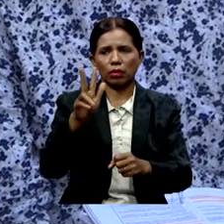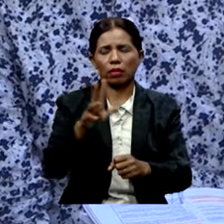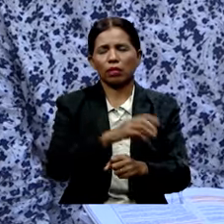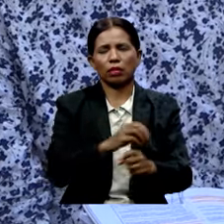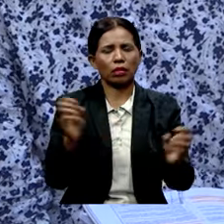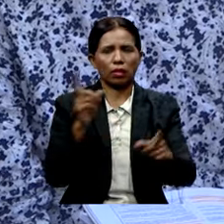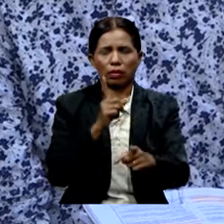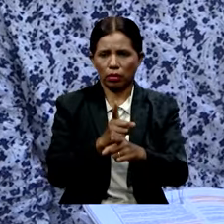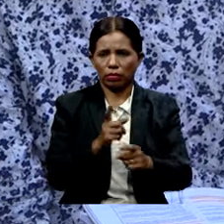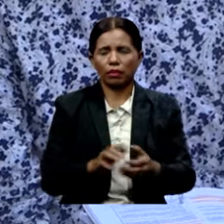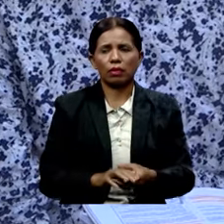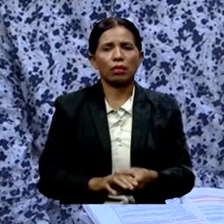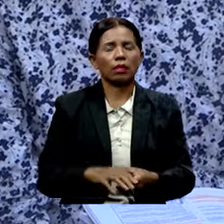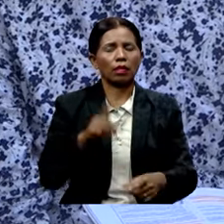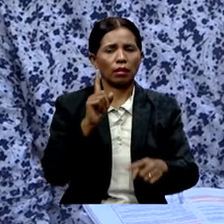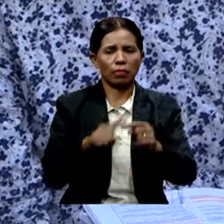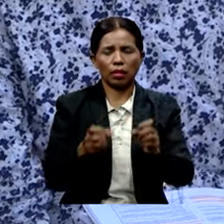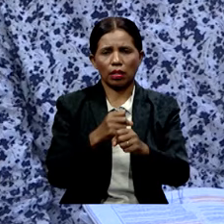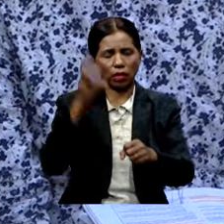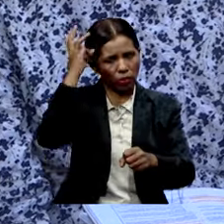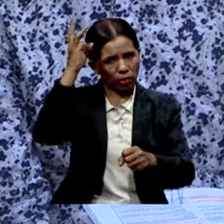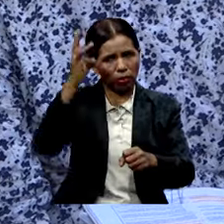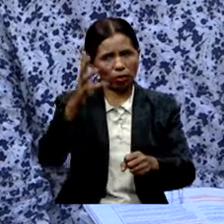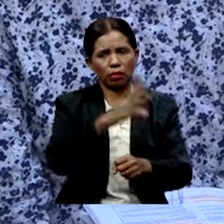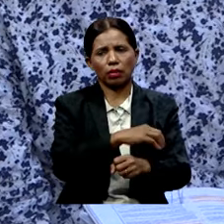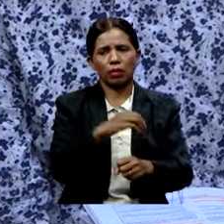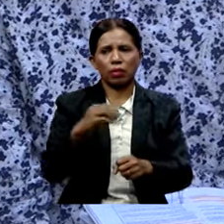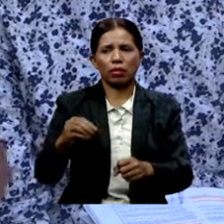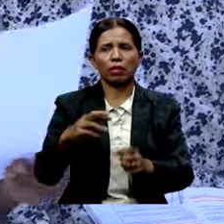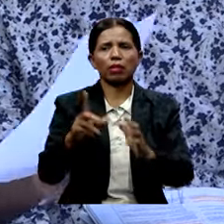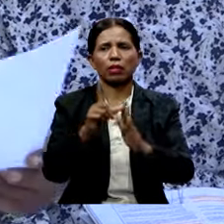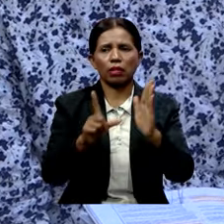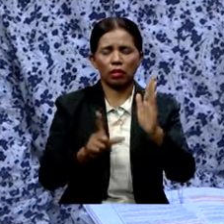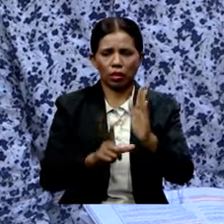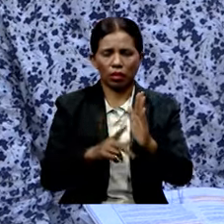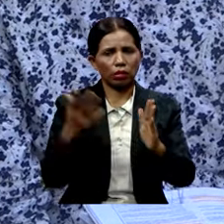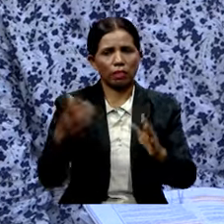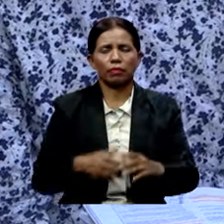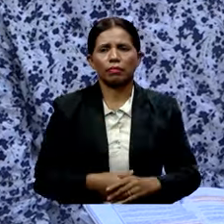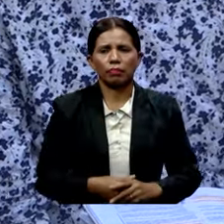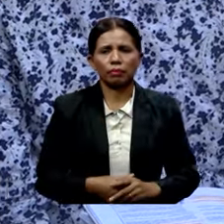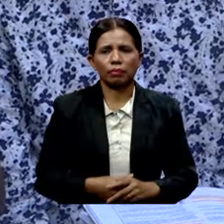vinculativo nune lavele halo confusão ia interpretação decreto lei refere